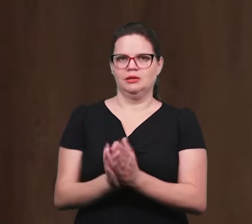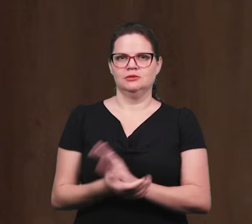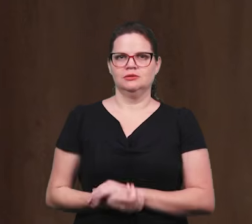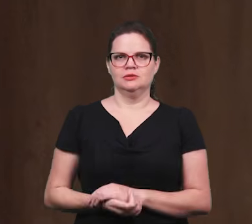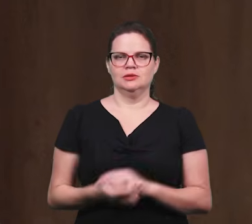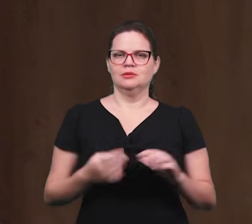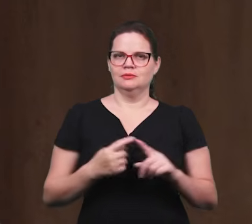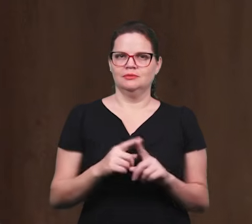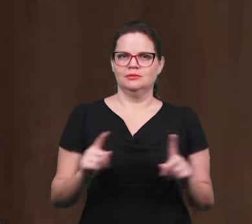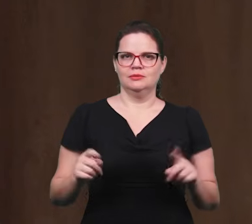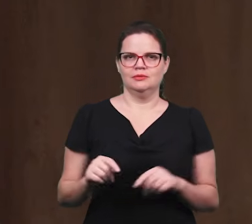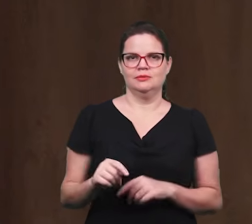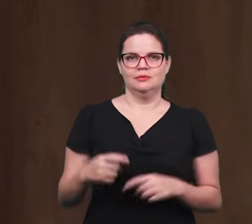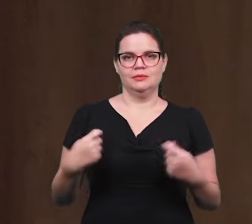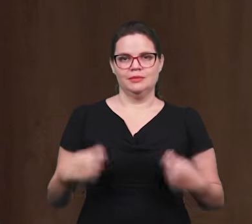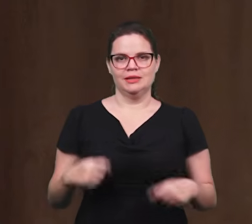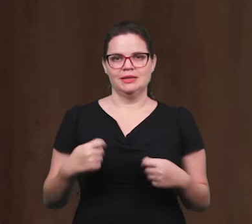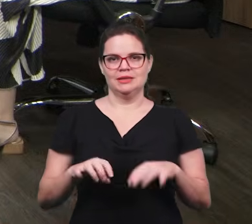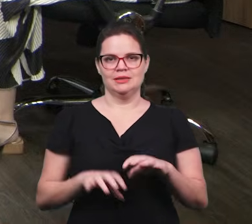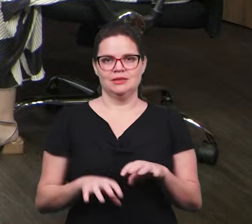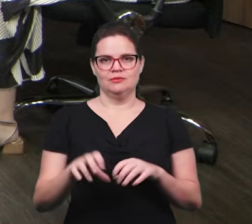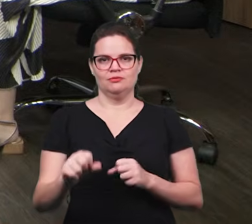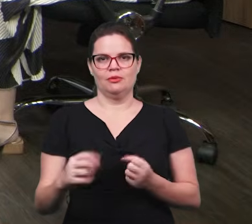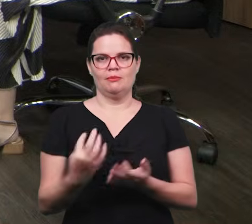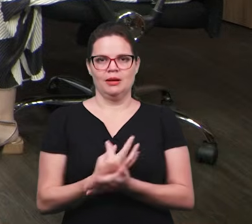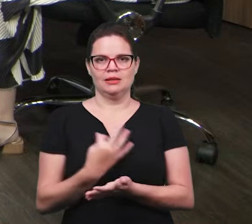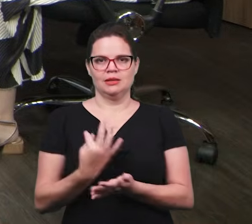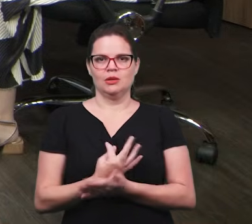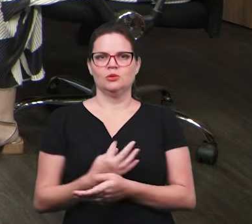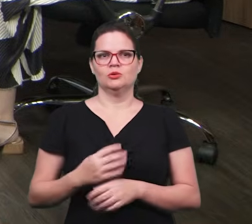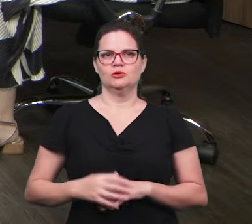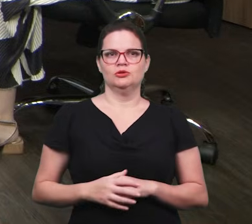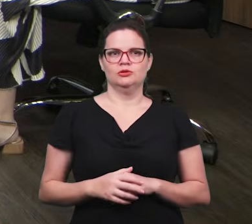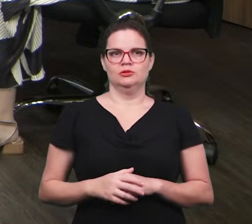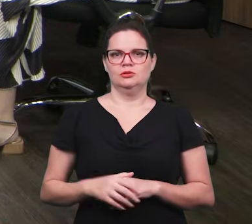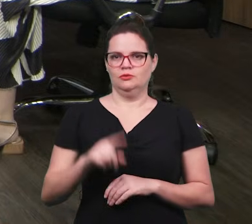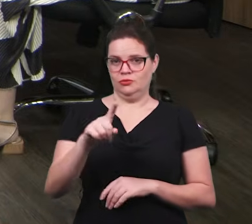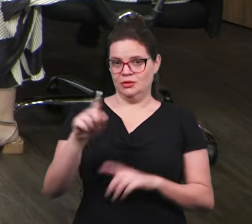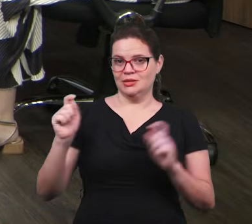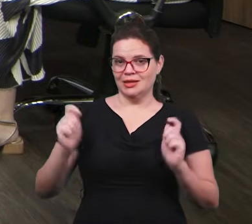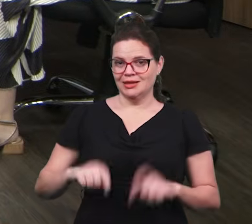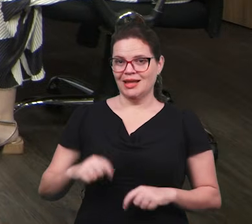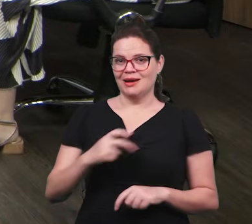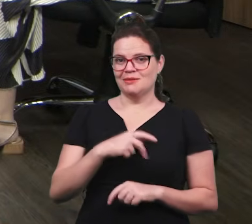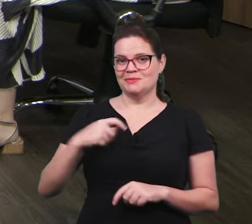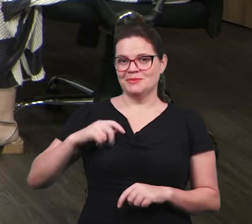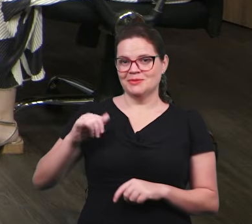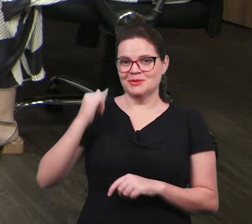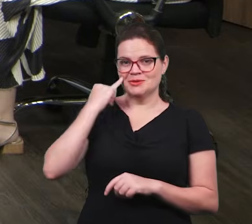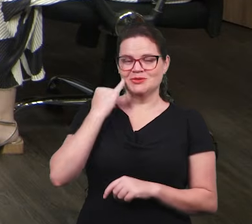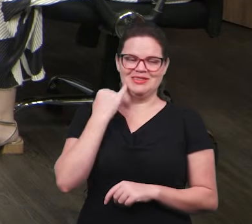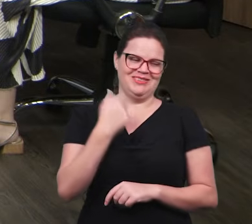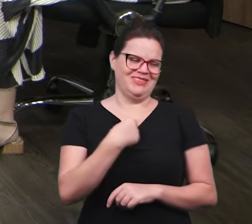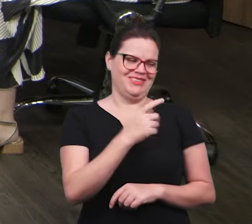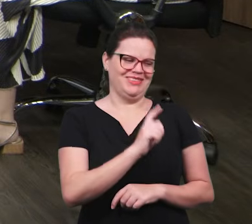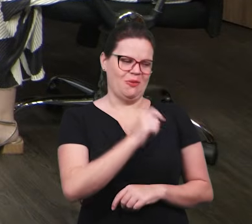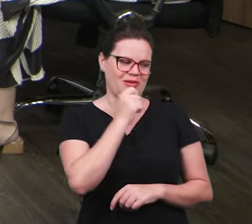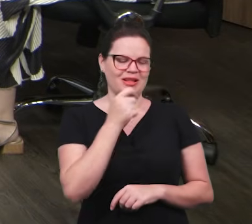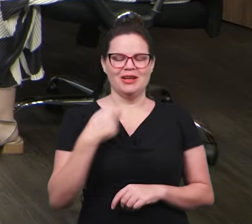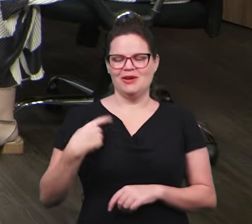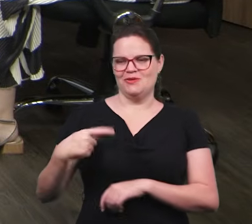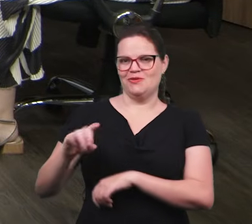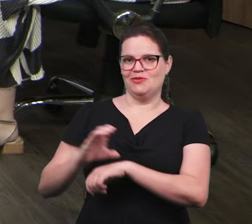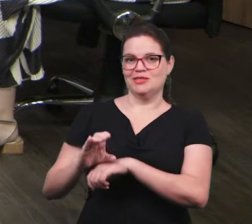é esse, né? Tem que ser formado na teologia. Tem teologia. Acho que você tem condição. Não, ainda não. Vou fazer o curso. Talvez